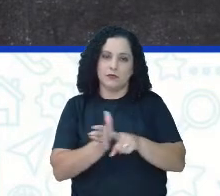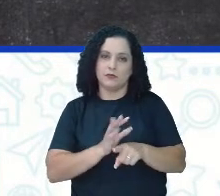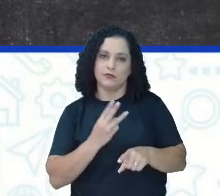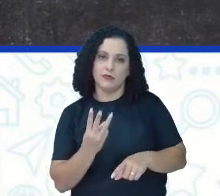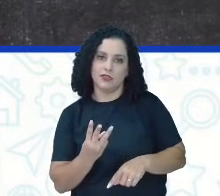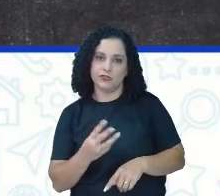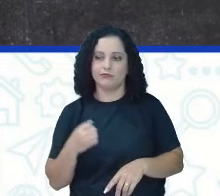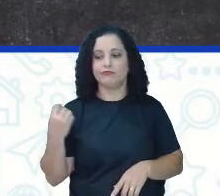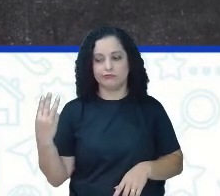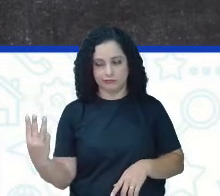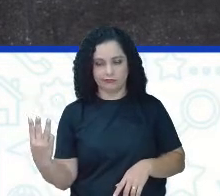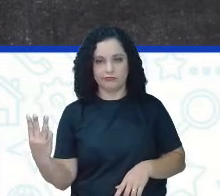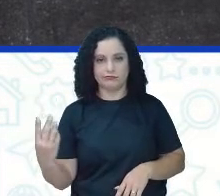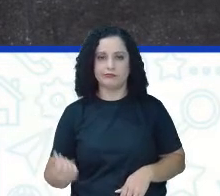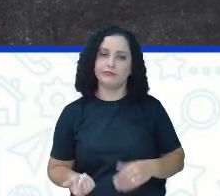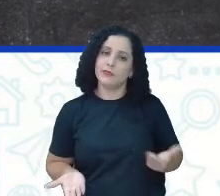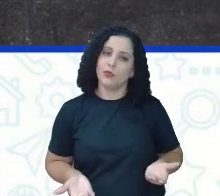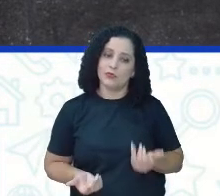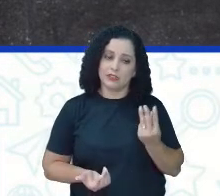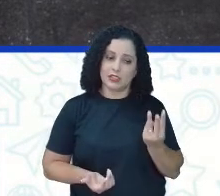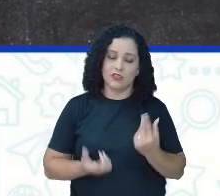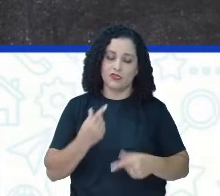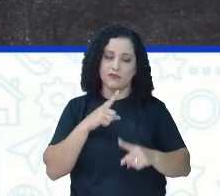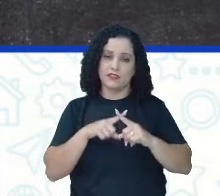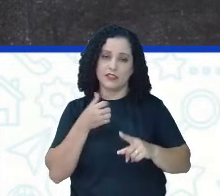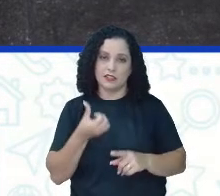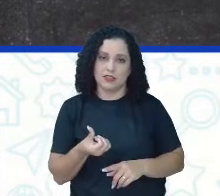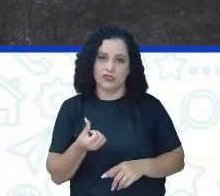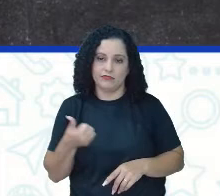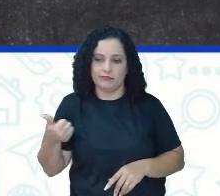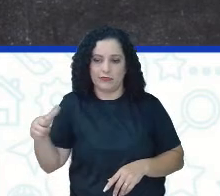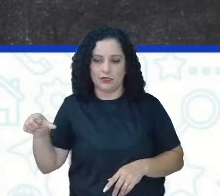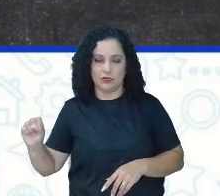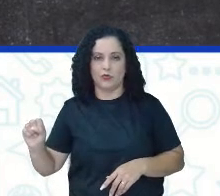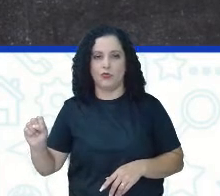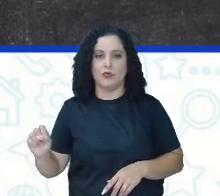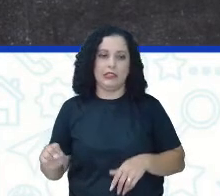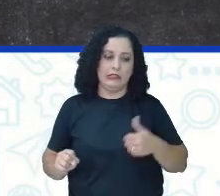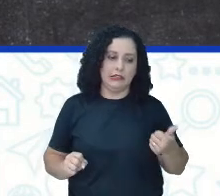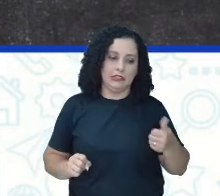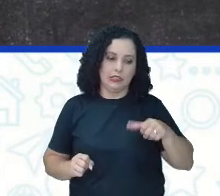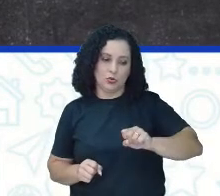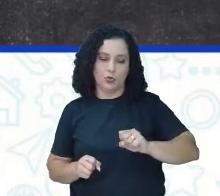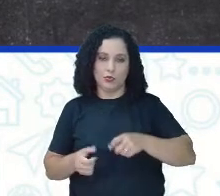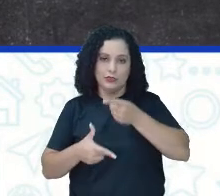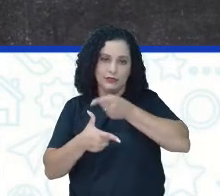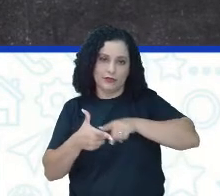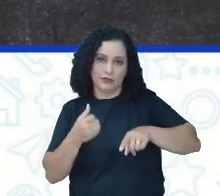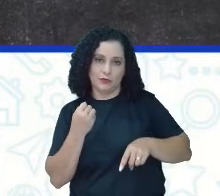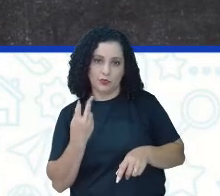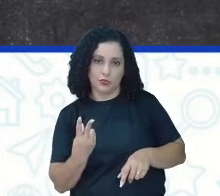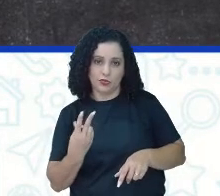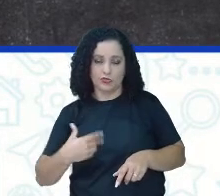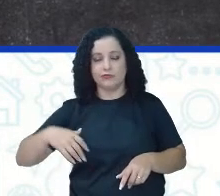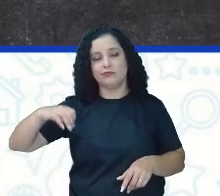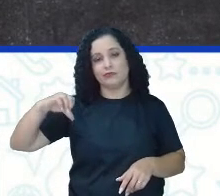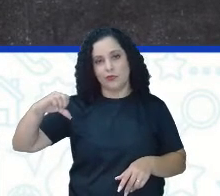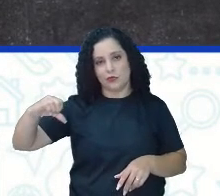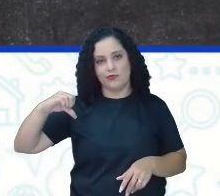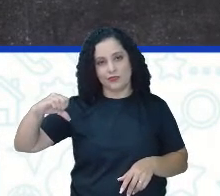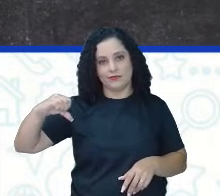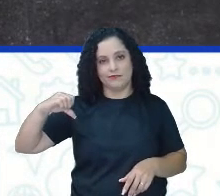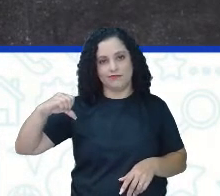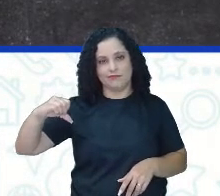vai dar 3. 3 vezes 6, que vai dar 18. E 18 dividido para 2, a gente vai ter 9